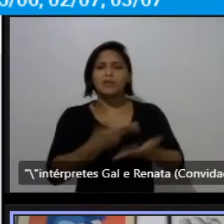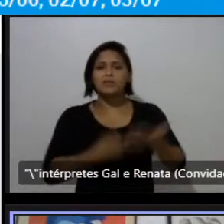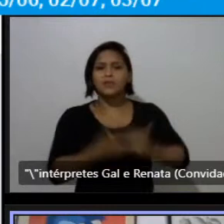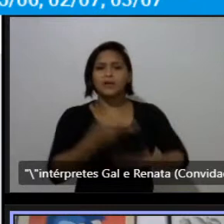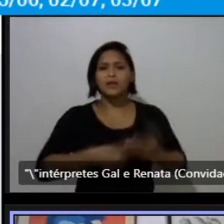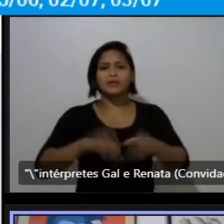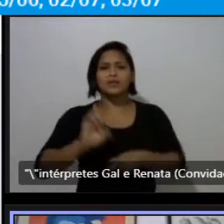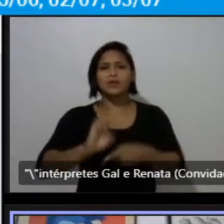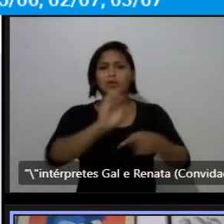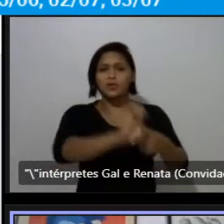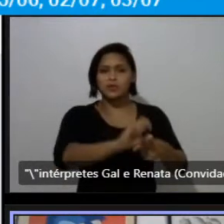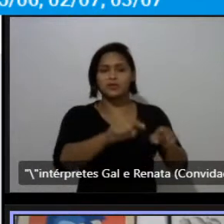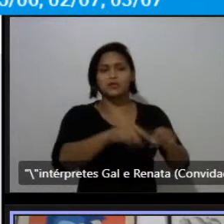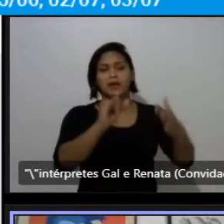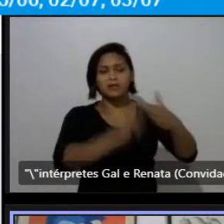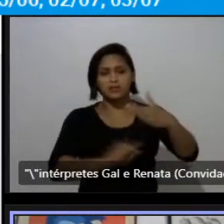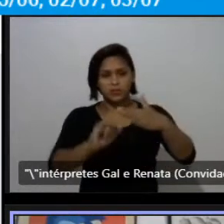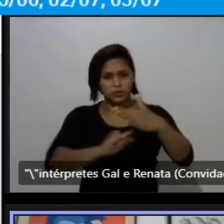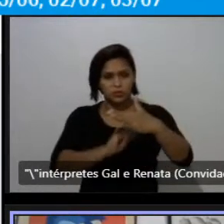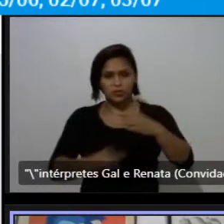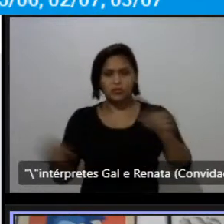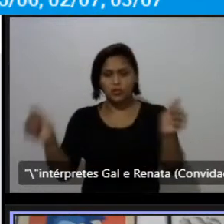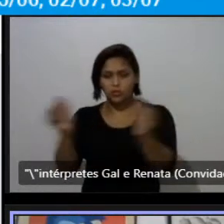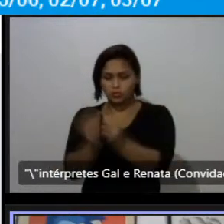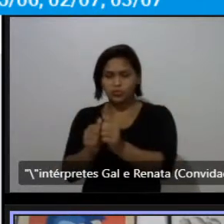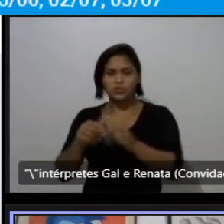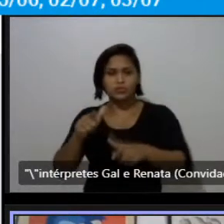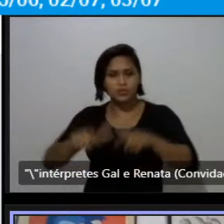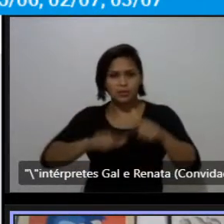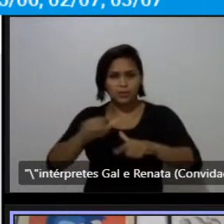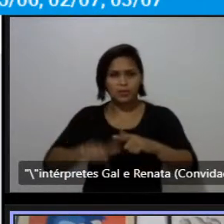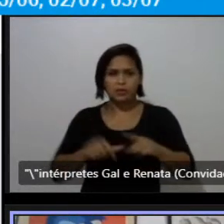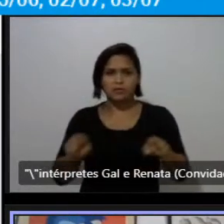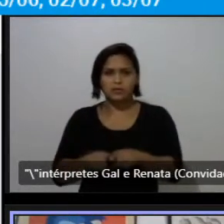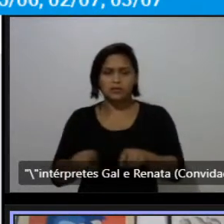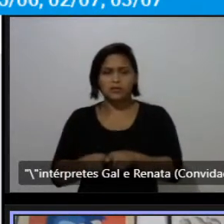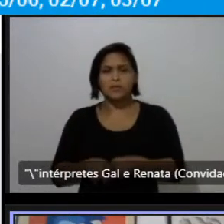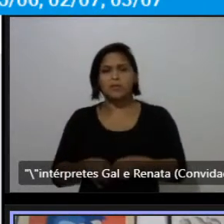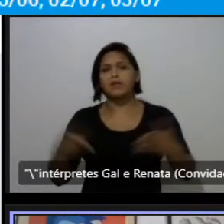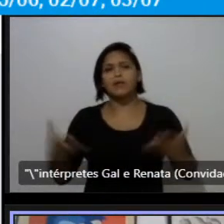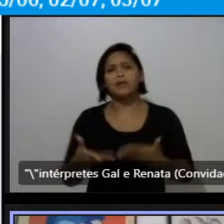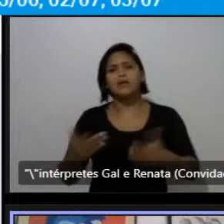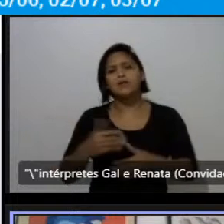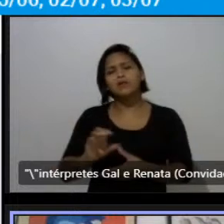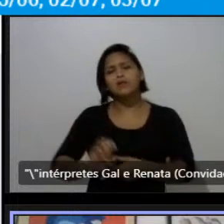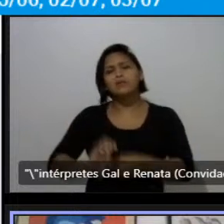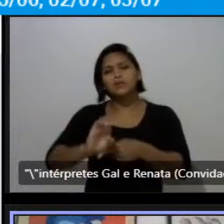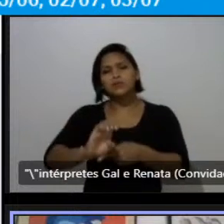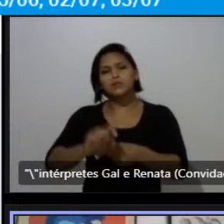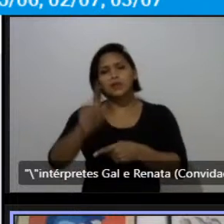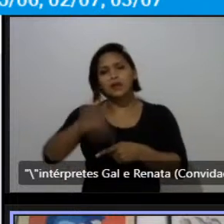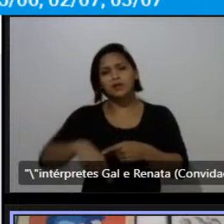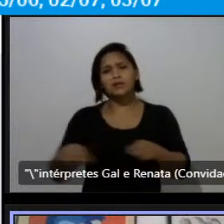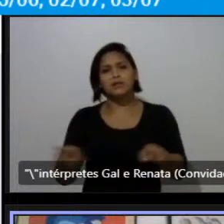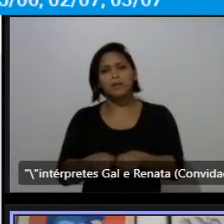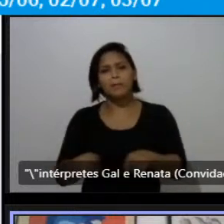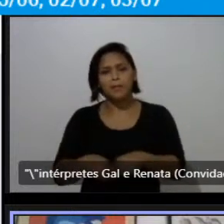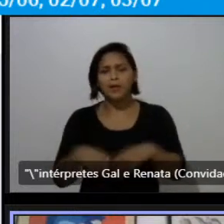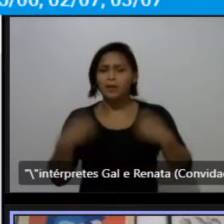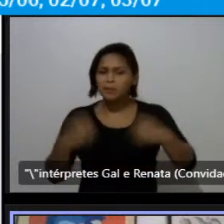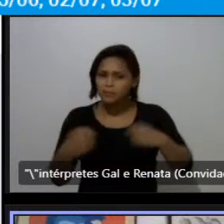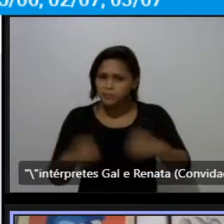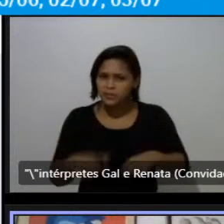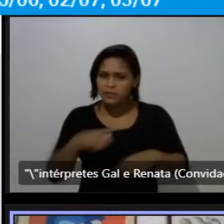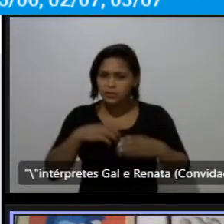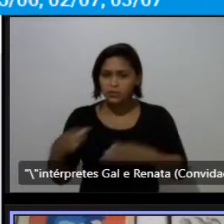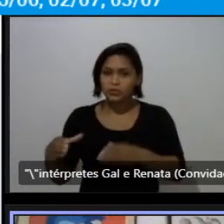entre Estado e instituições, né, aí presente, como o Estado é esse espaço também necessário